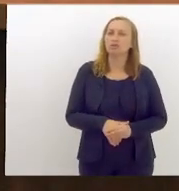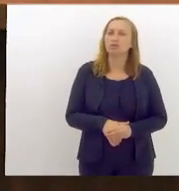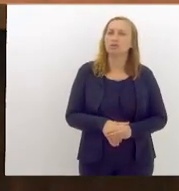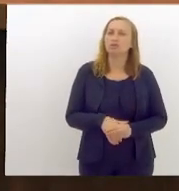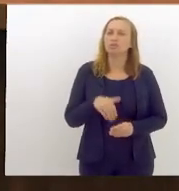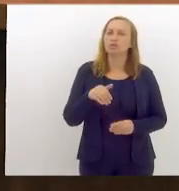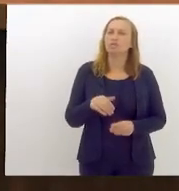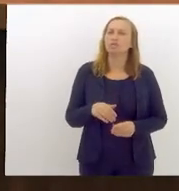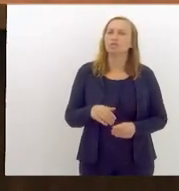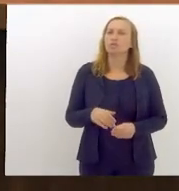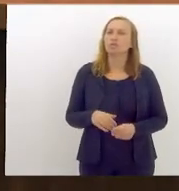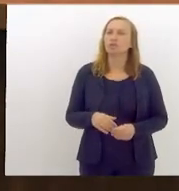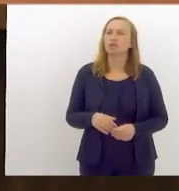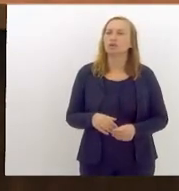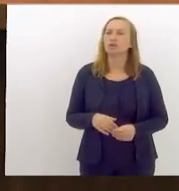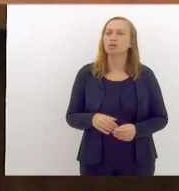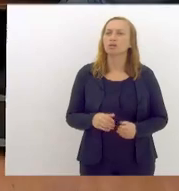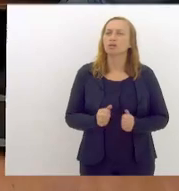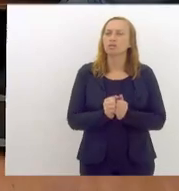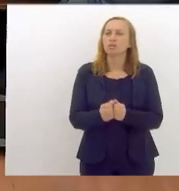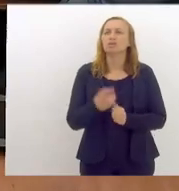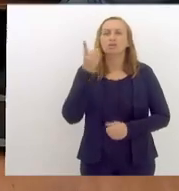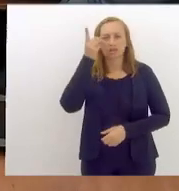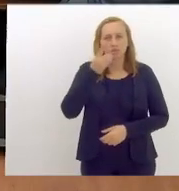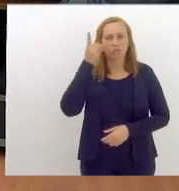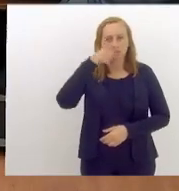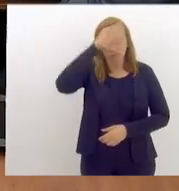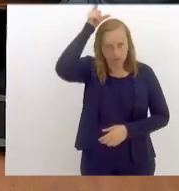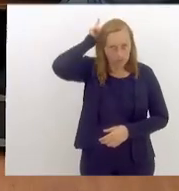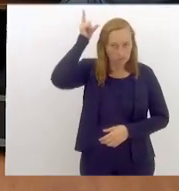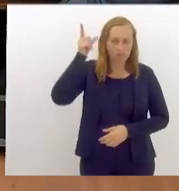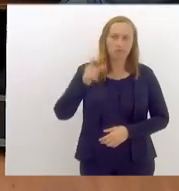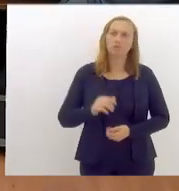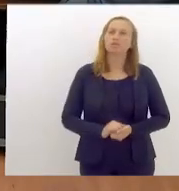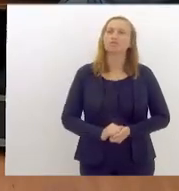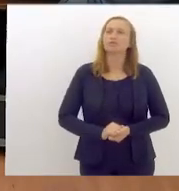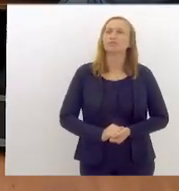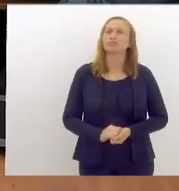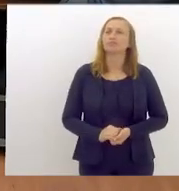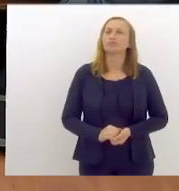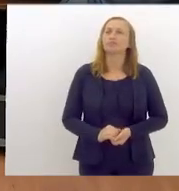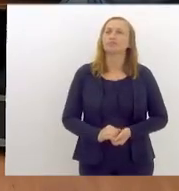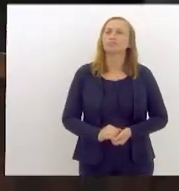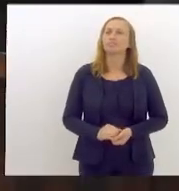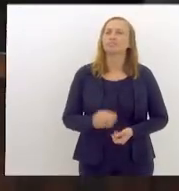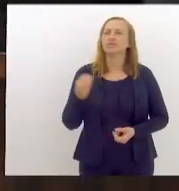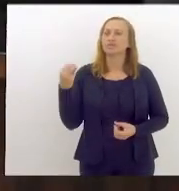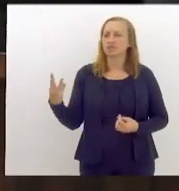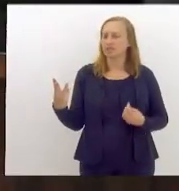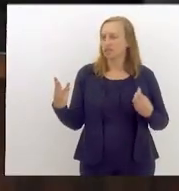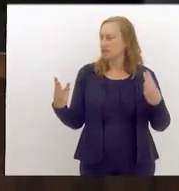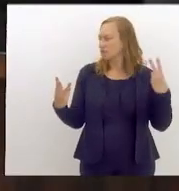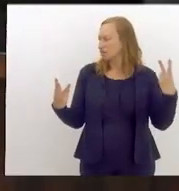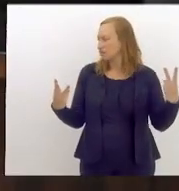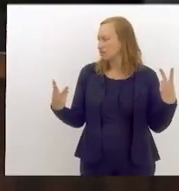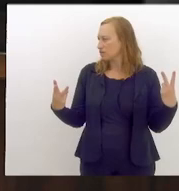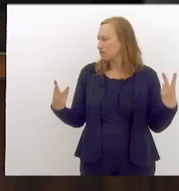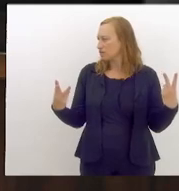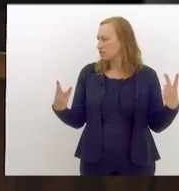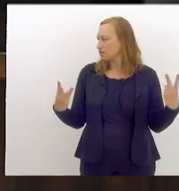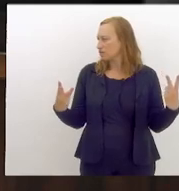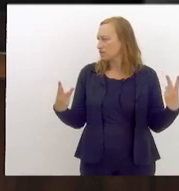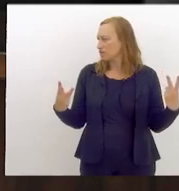o voto parecer do deputado Luiz Paulo Correia da Rocha 3 a 2 Deputado Rosemberg